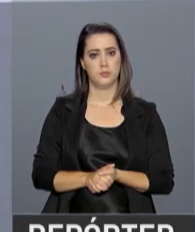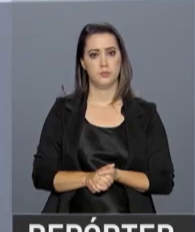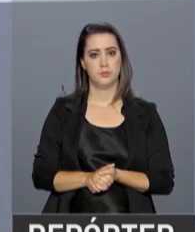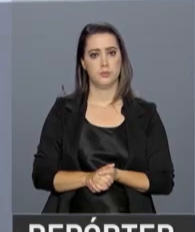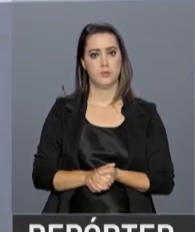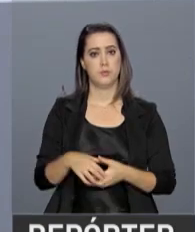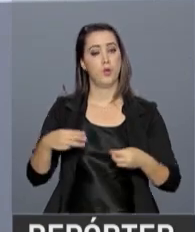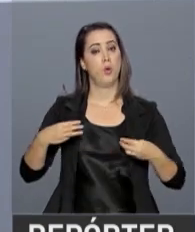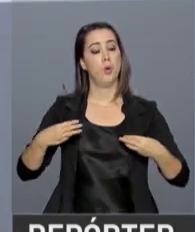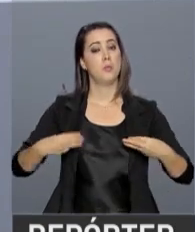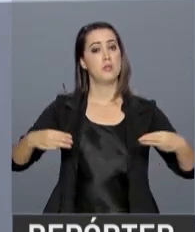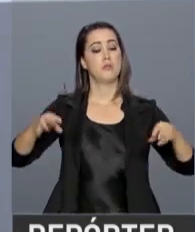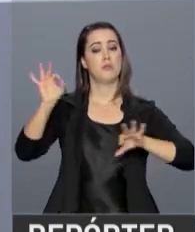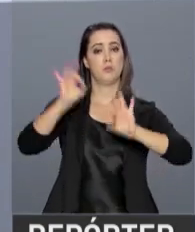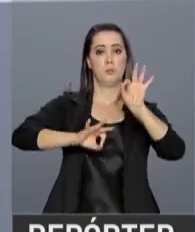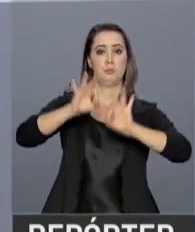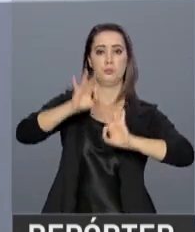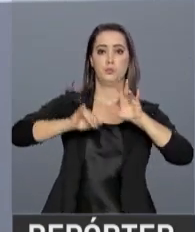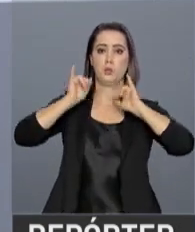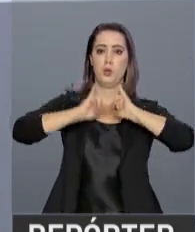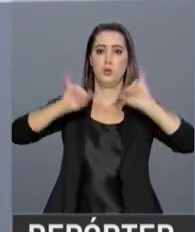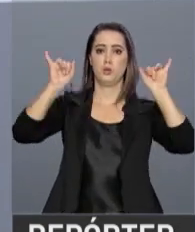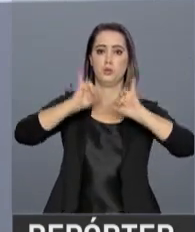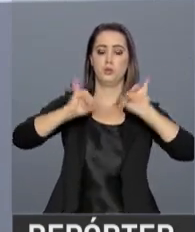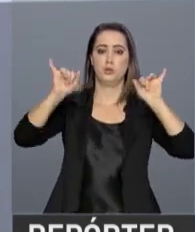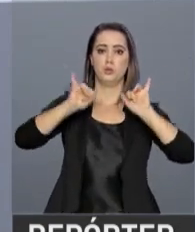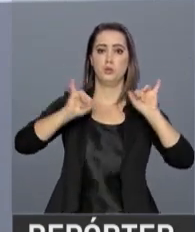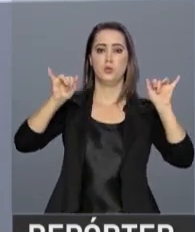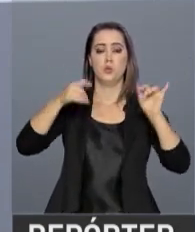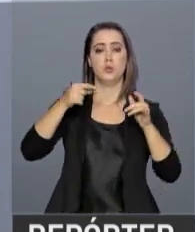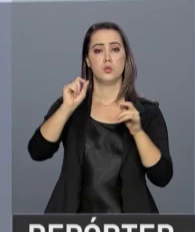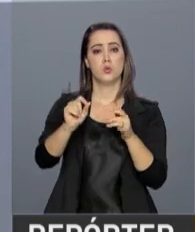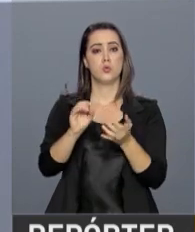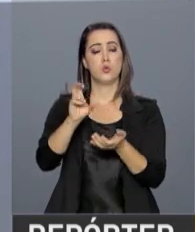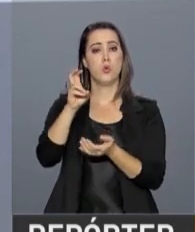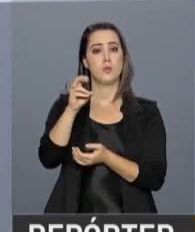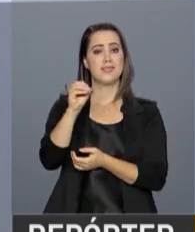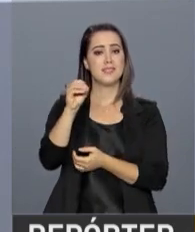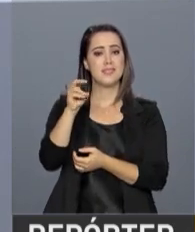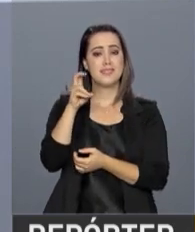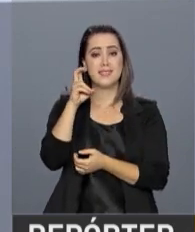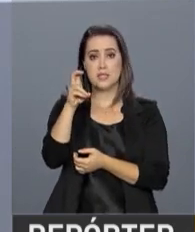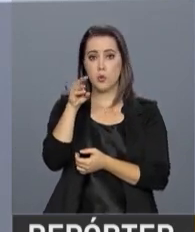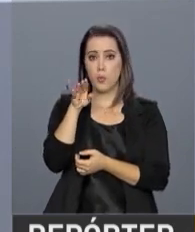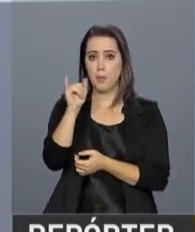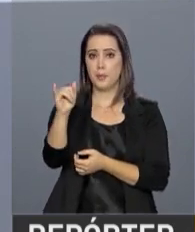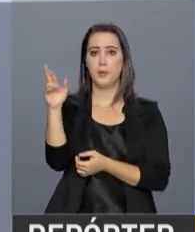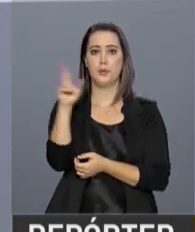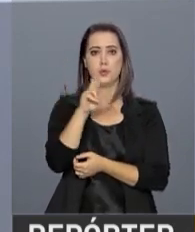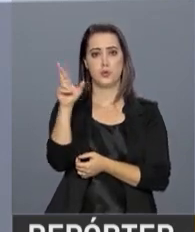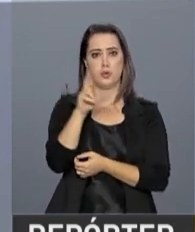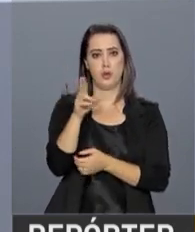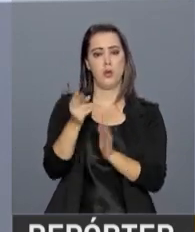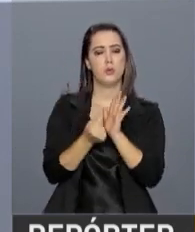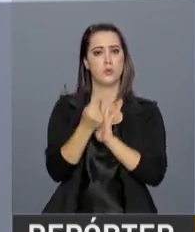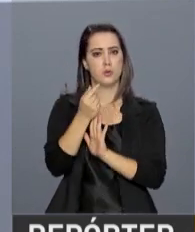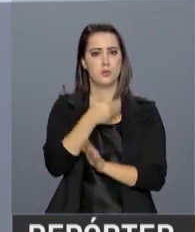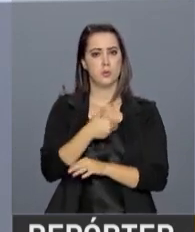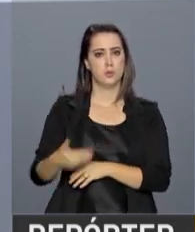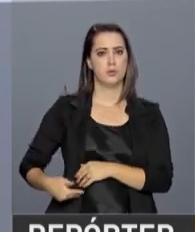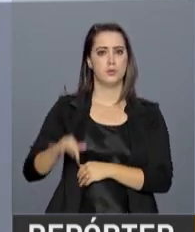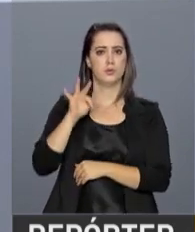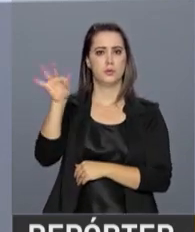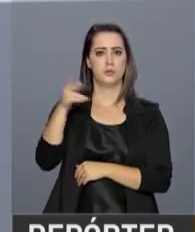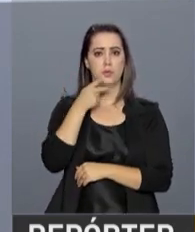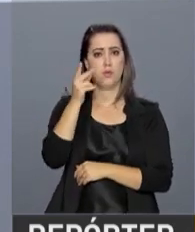O Ministério do Planejamento anunciou um descontingenciamento de 5 bilhões de reais no orçamento da União. O ministro Diogo